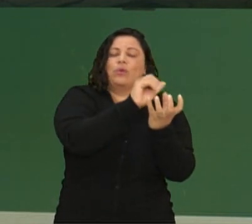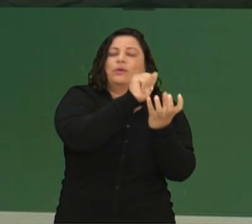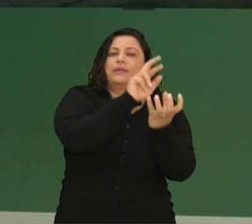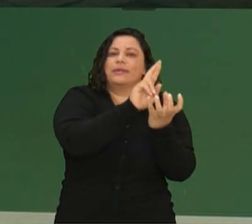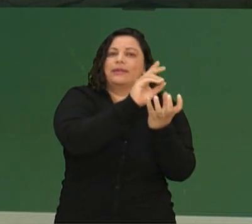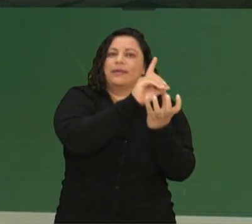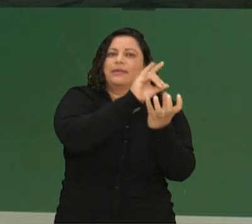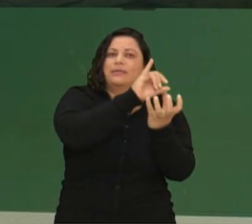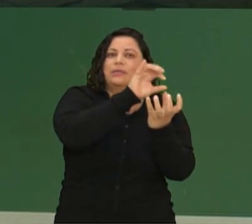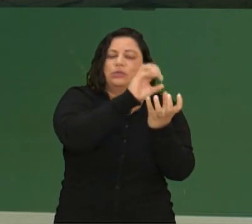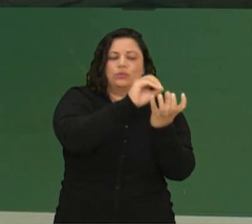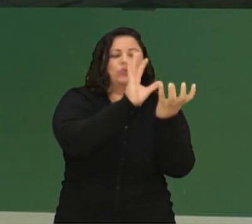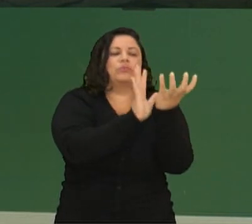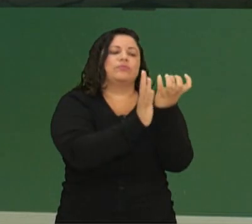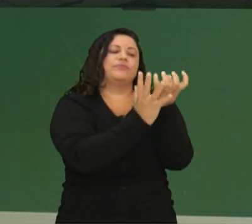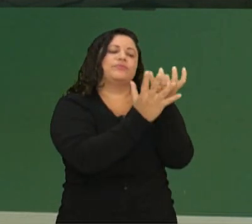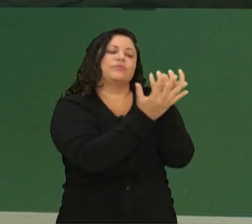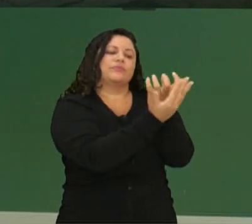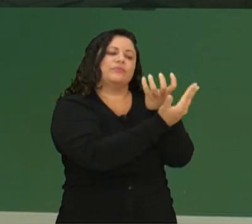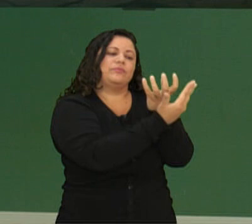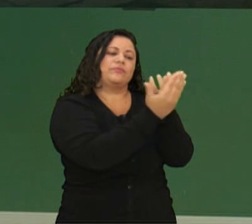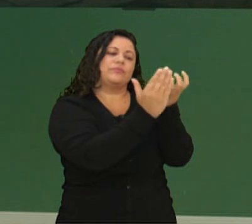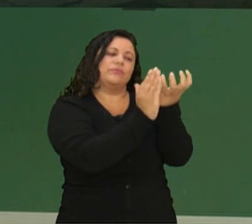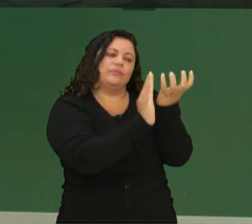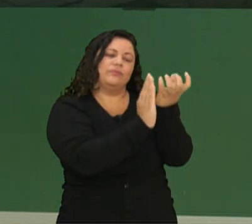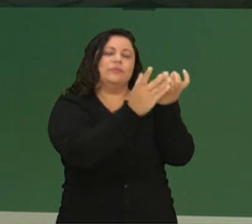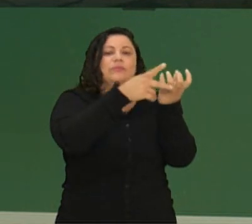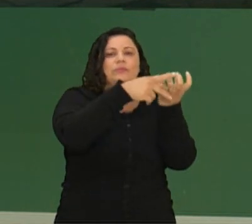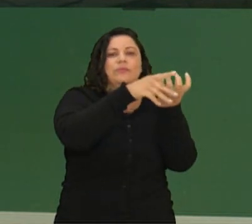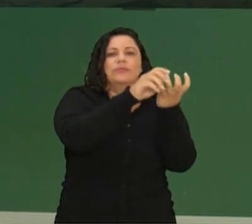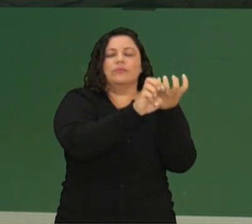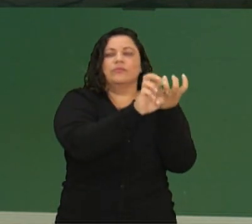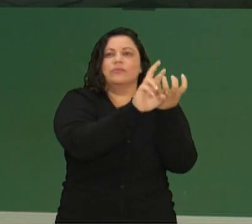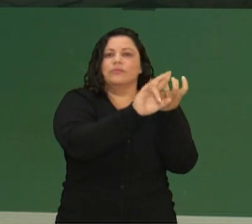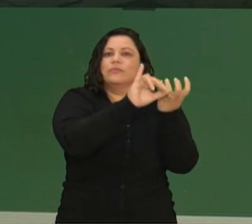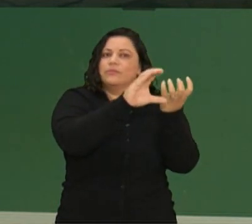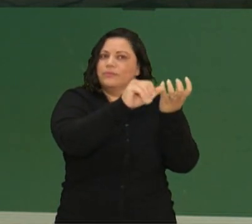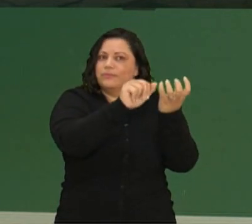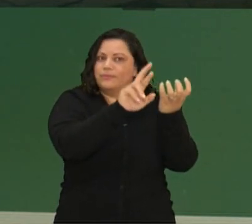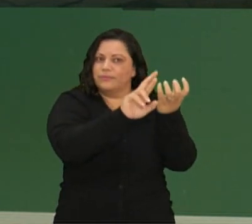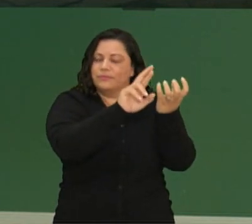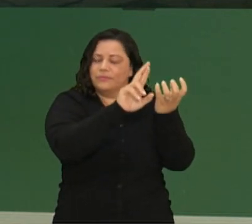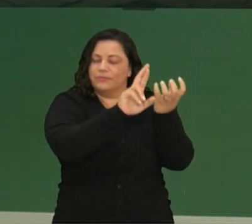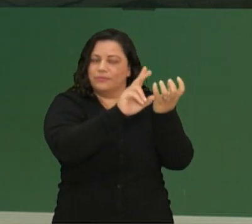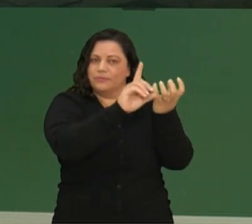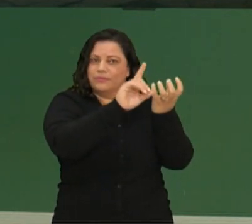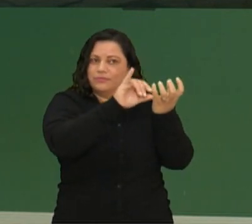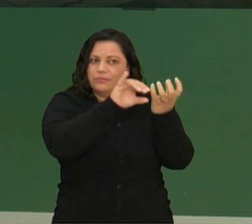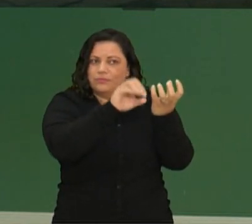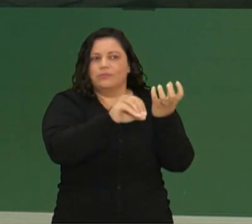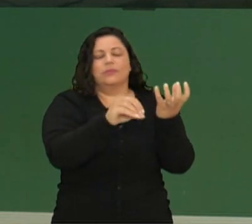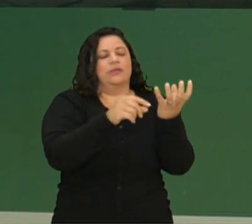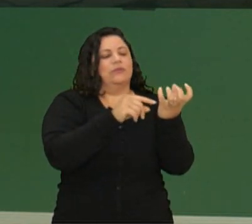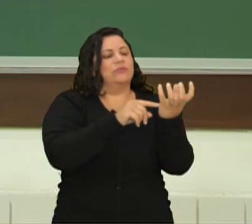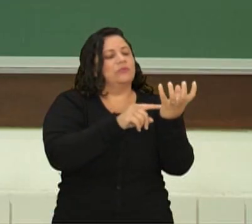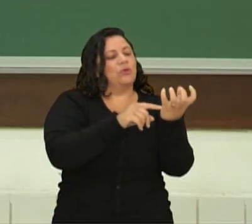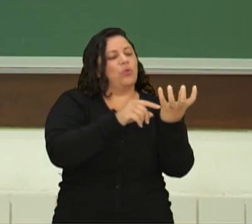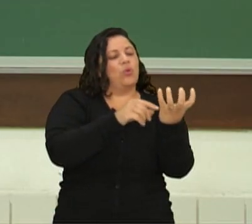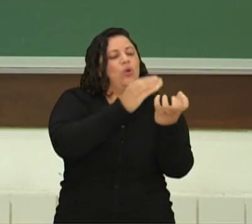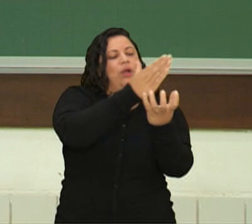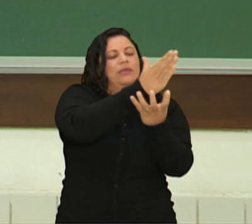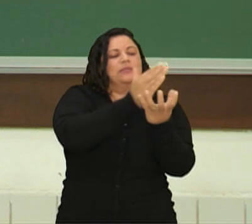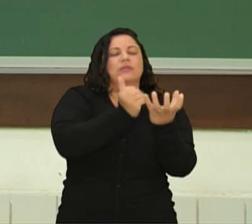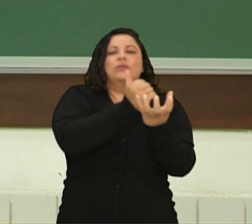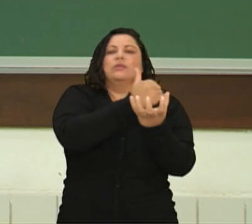o pericárdio. O nosso coração, ele é dividido em 4 cavidades.